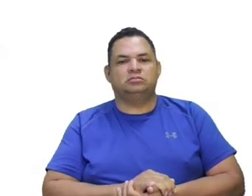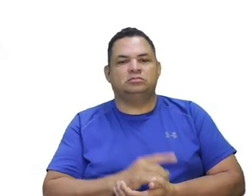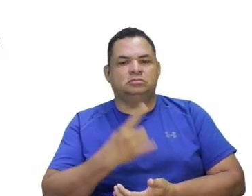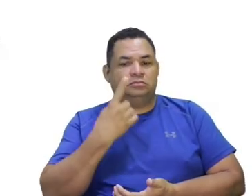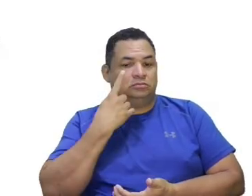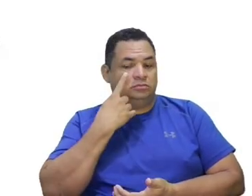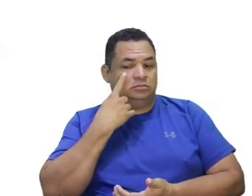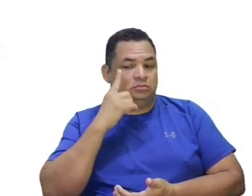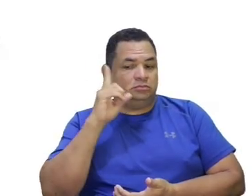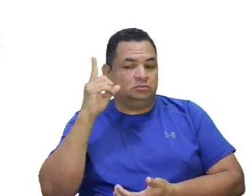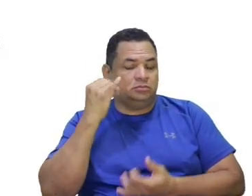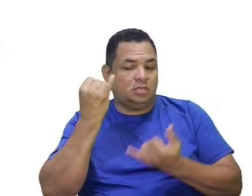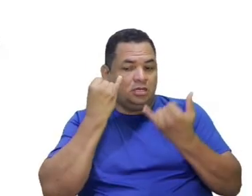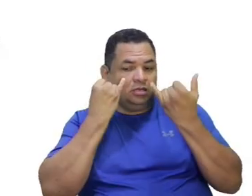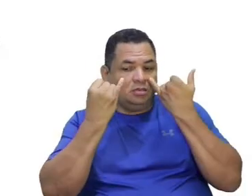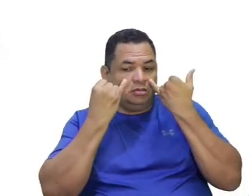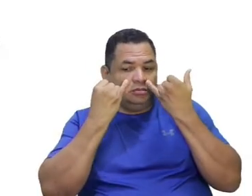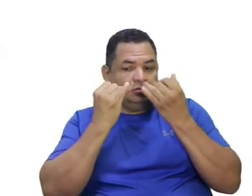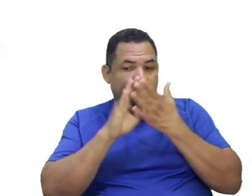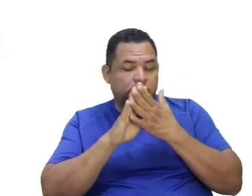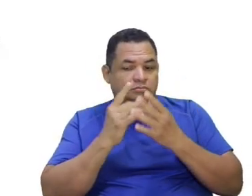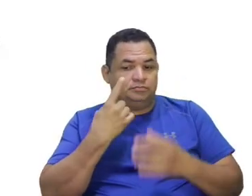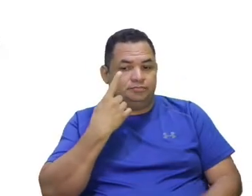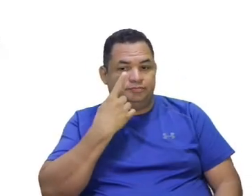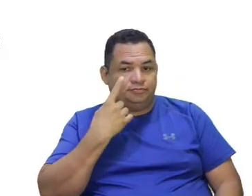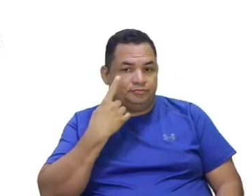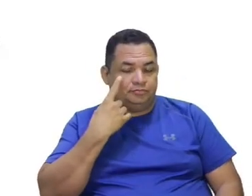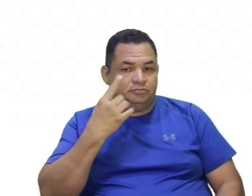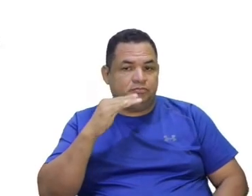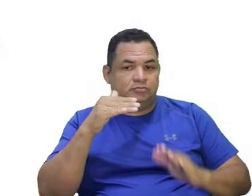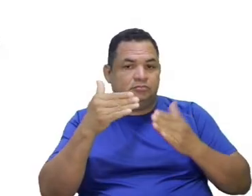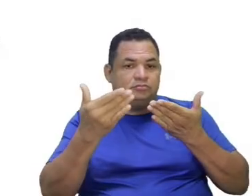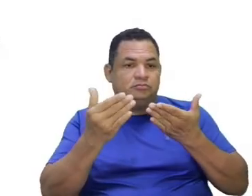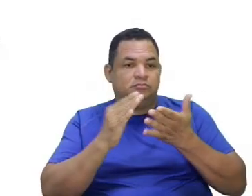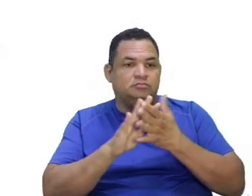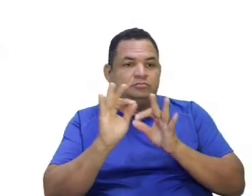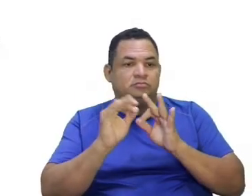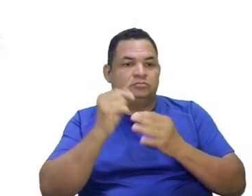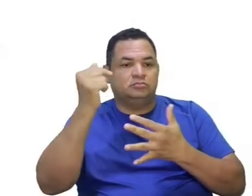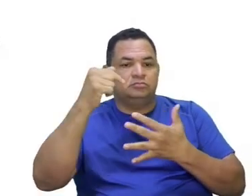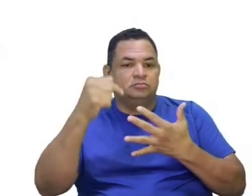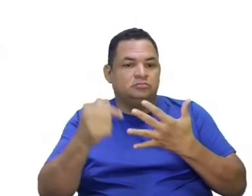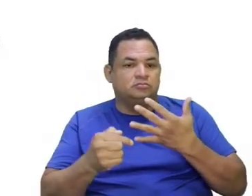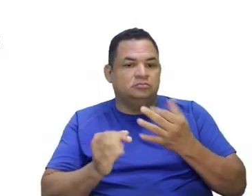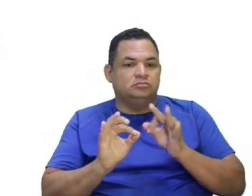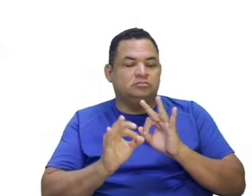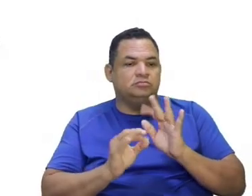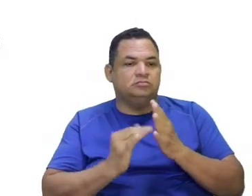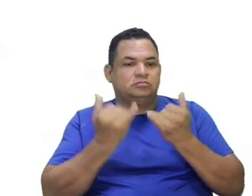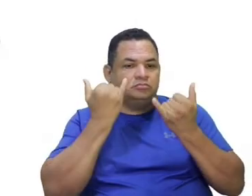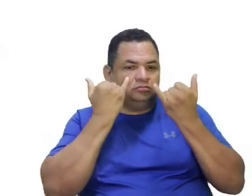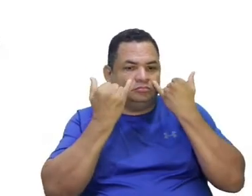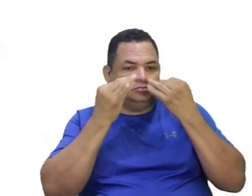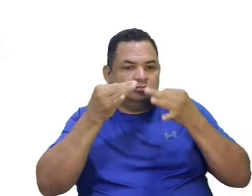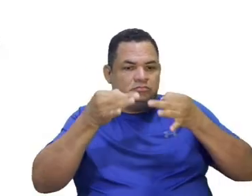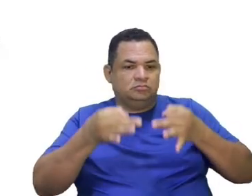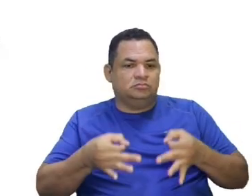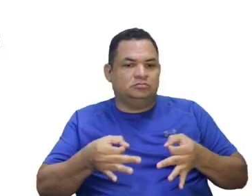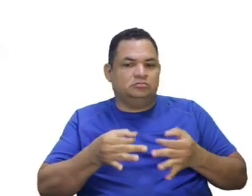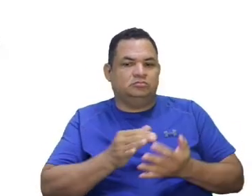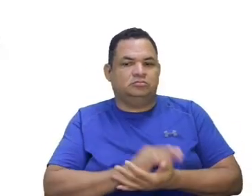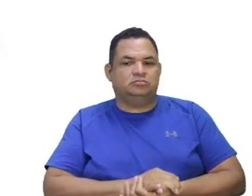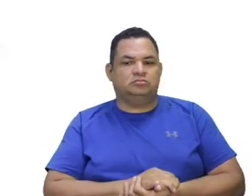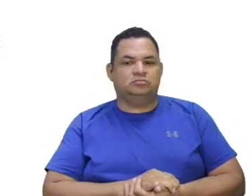das informações do enunciado, que você tenha observado qual das alternativas traz informações corretas